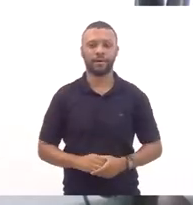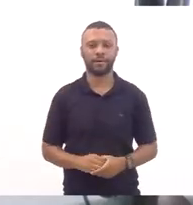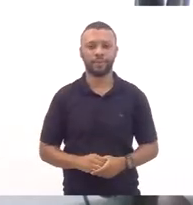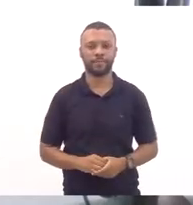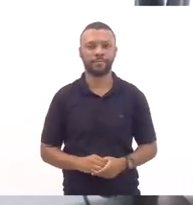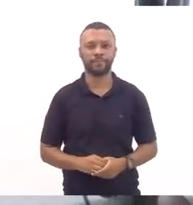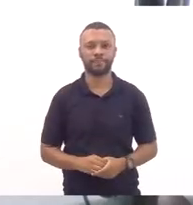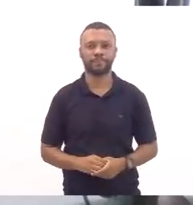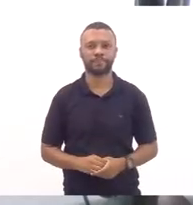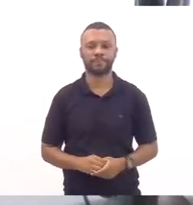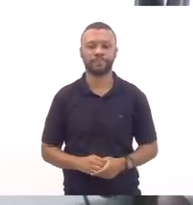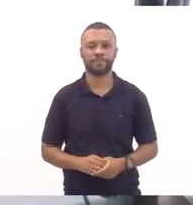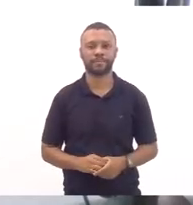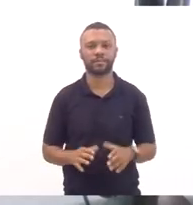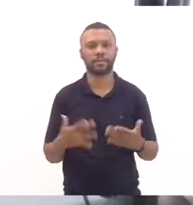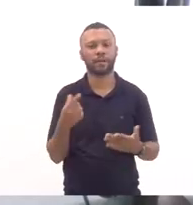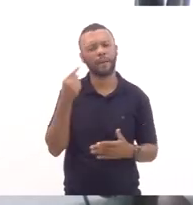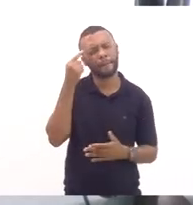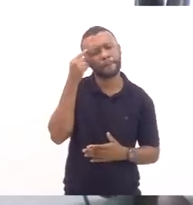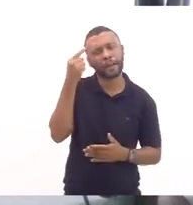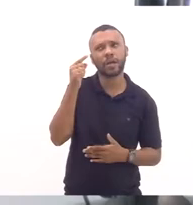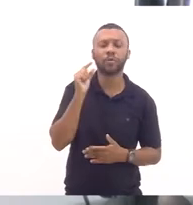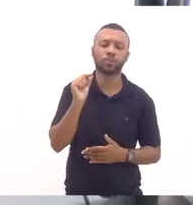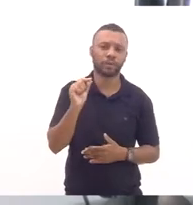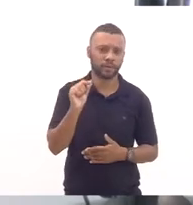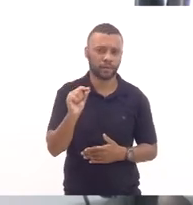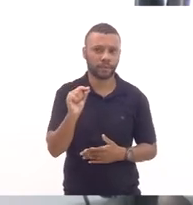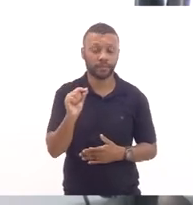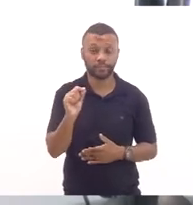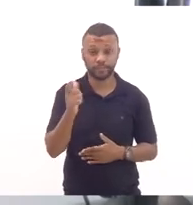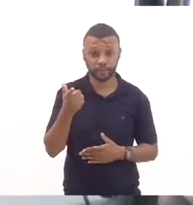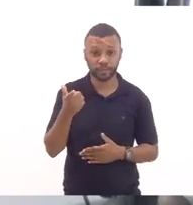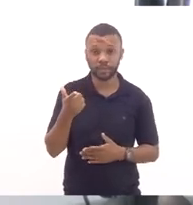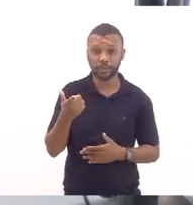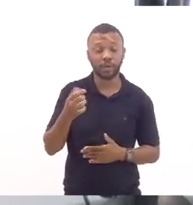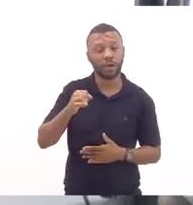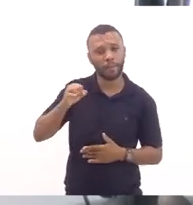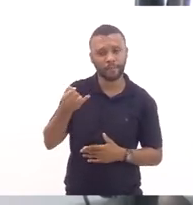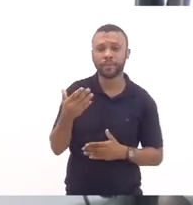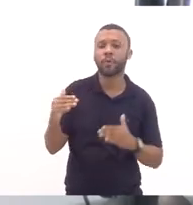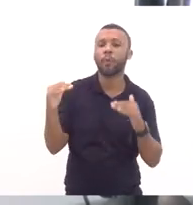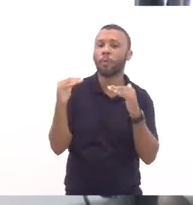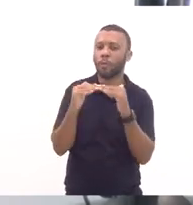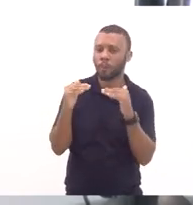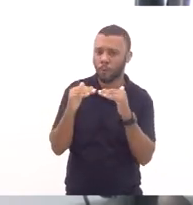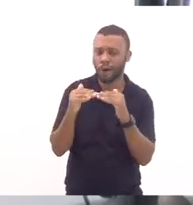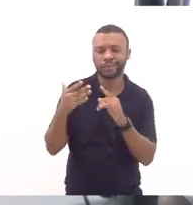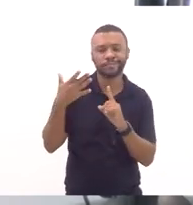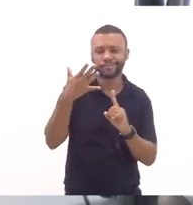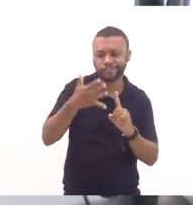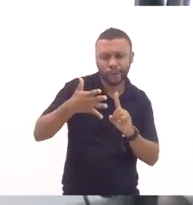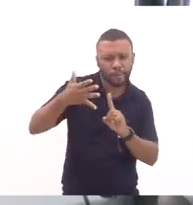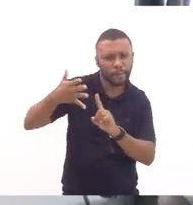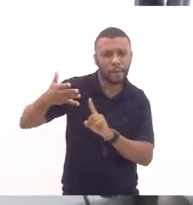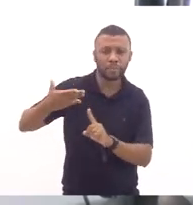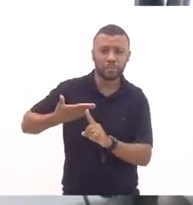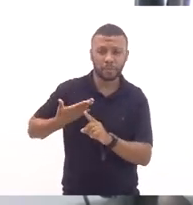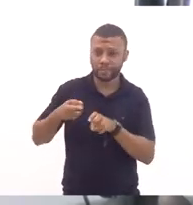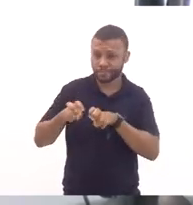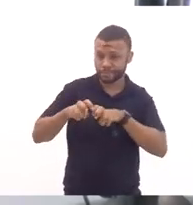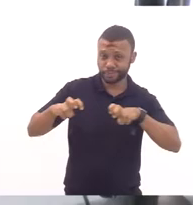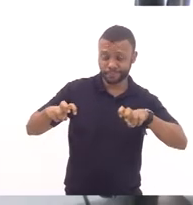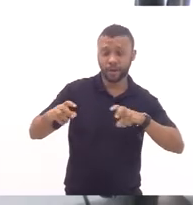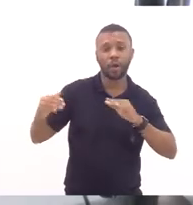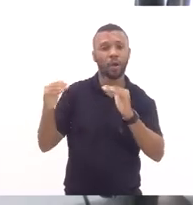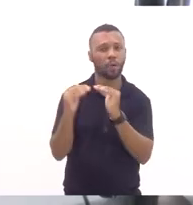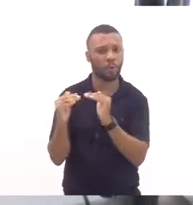Então, eu penso que faço minha aí as palavras dos meus companheiros de bancada, que brilhantemente